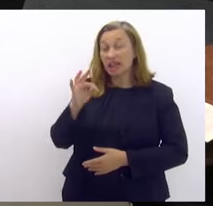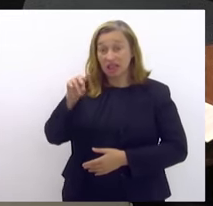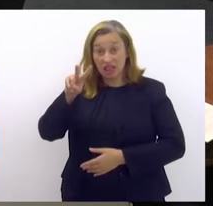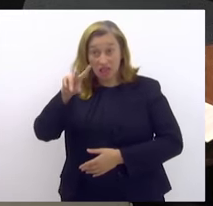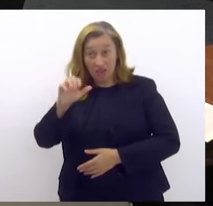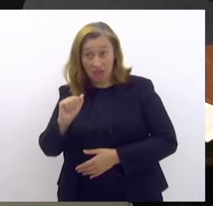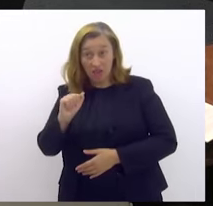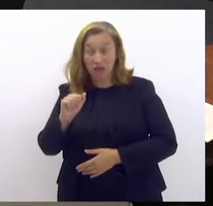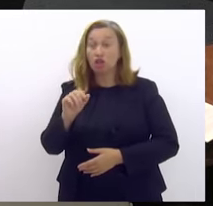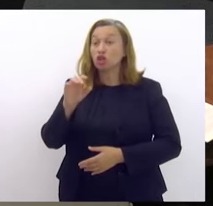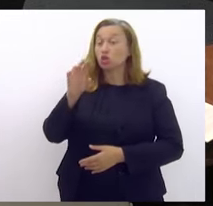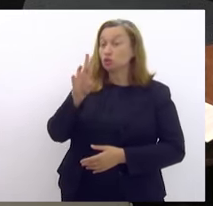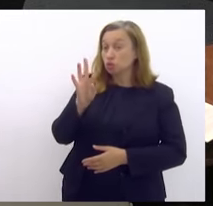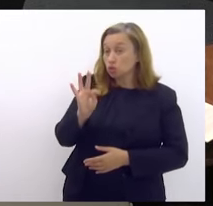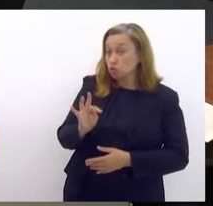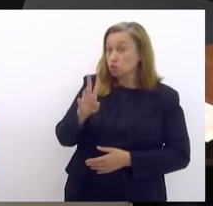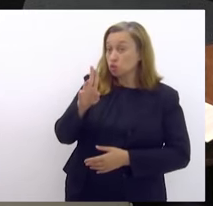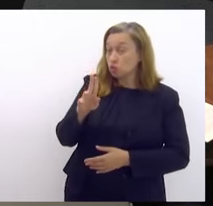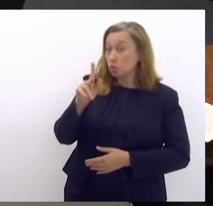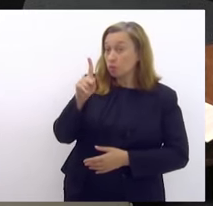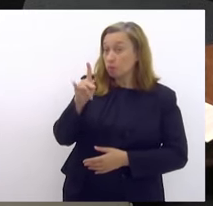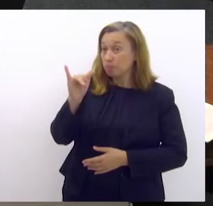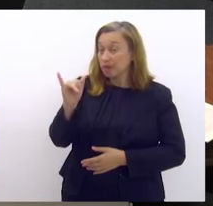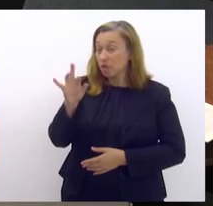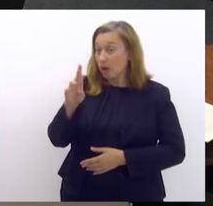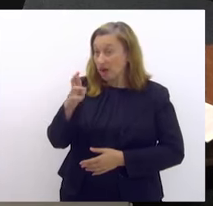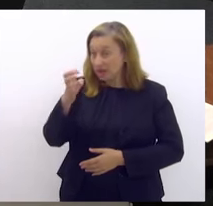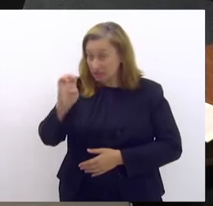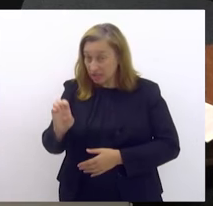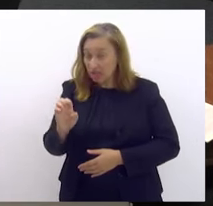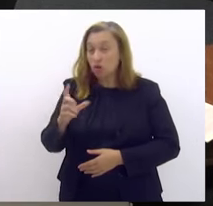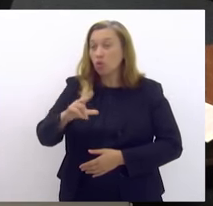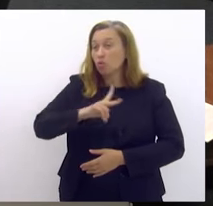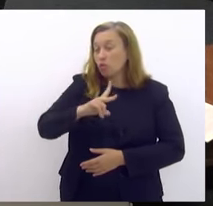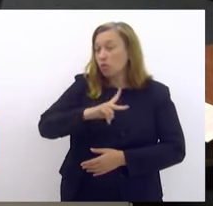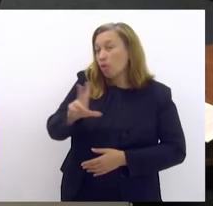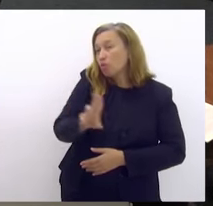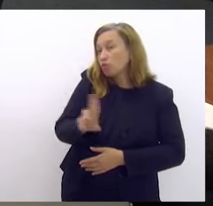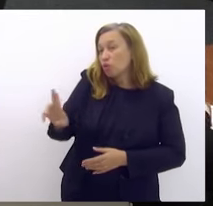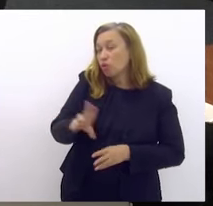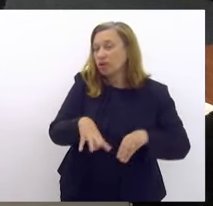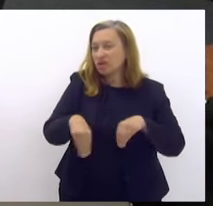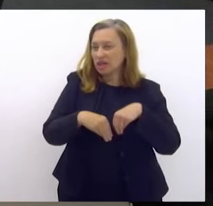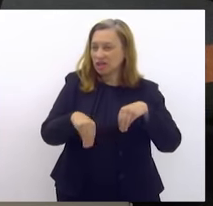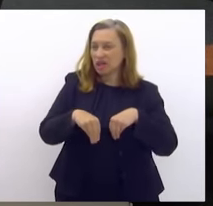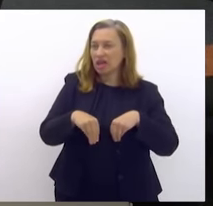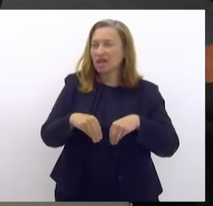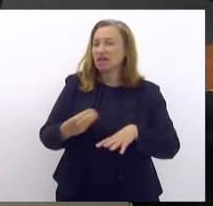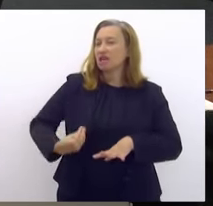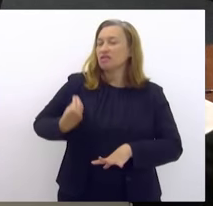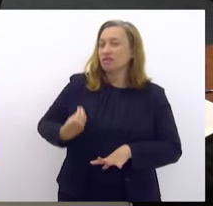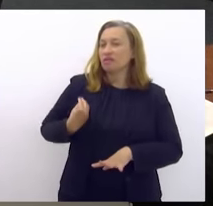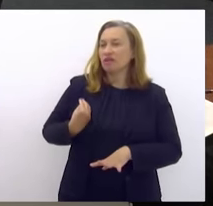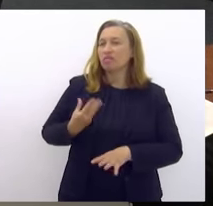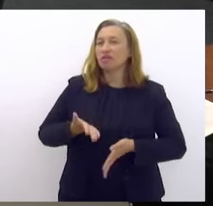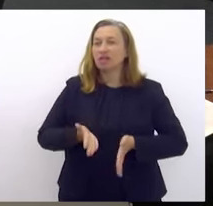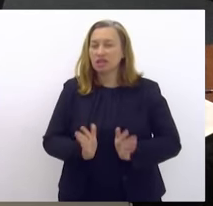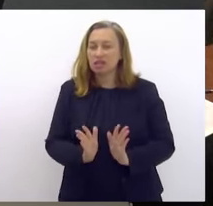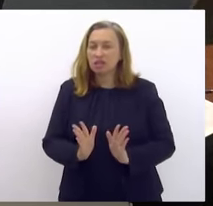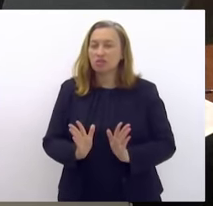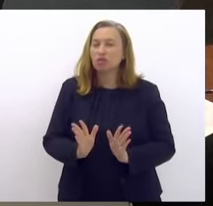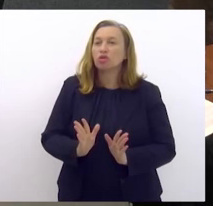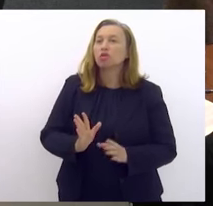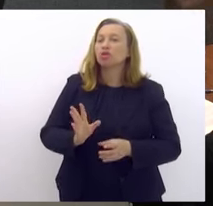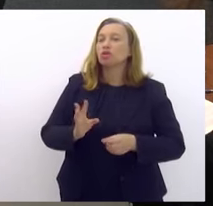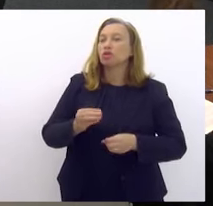do tupi-guarani, enfim, e etc. O próprio nome da nossa terra, onde vivemos, quem nasceu no município do Rio de